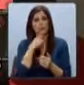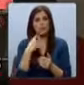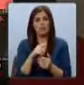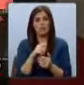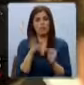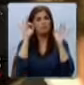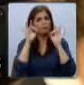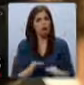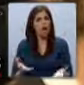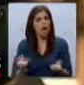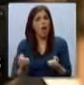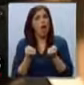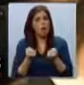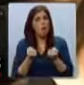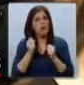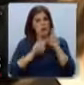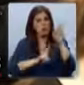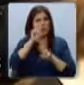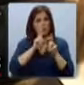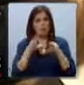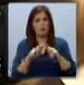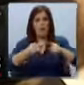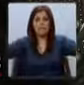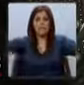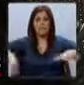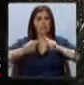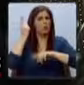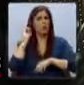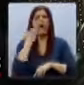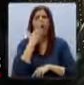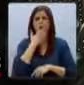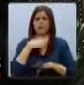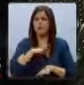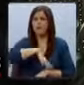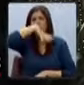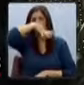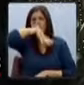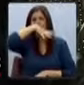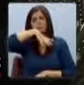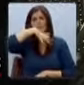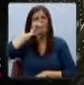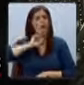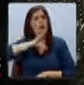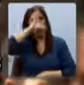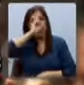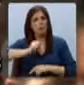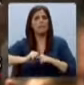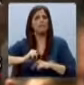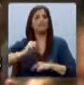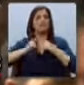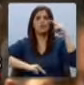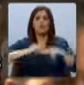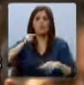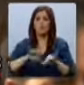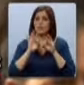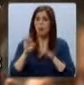plenamente a poupança de juros a sala não era de aulas mas o discurso da ministra das Finanças voltou aos estudantes Maria luí